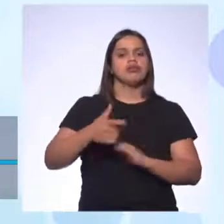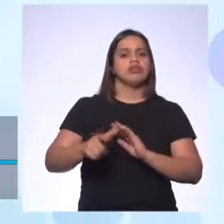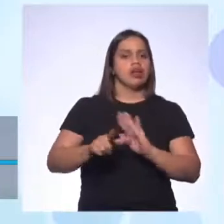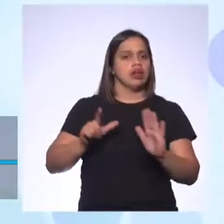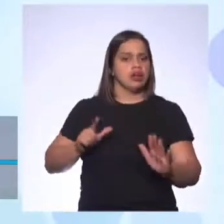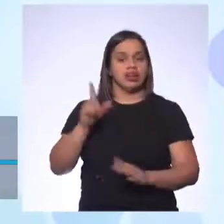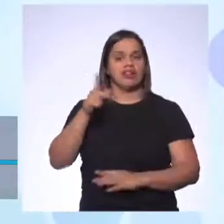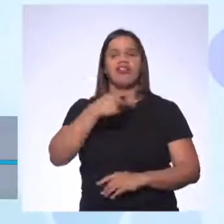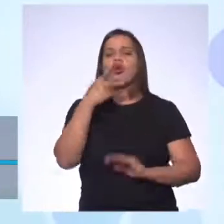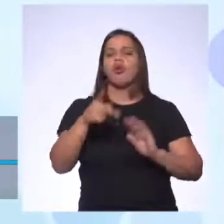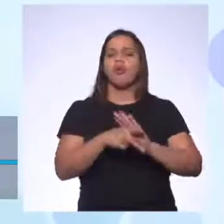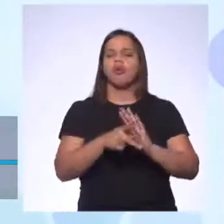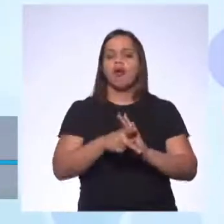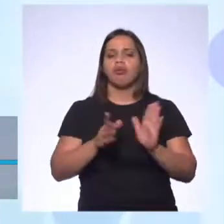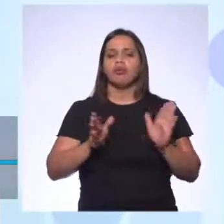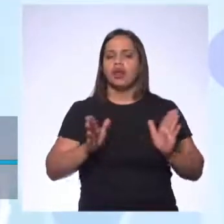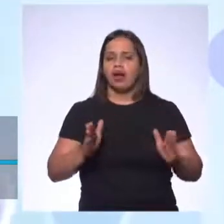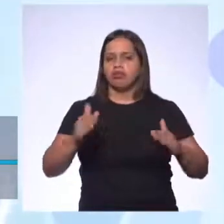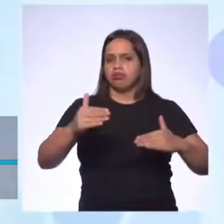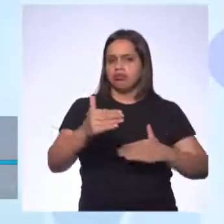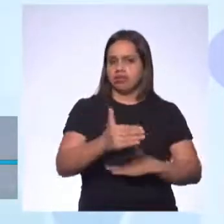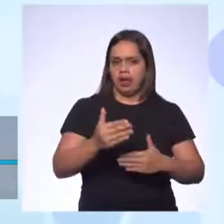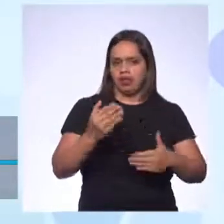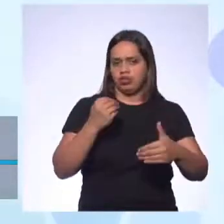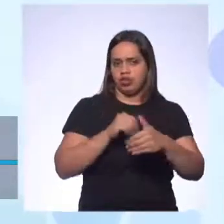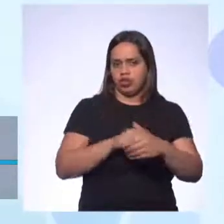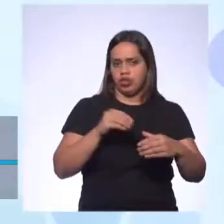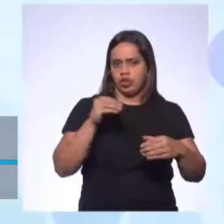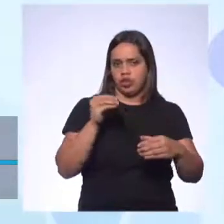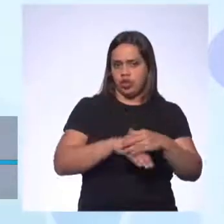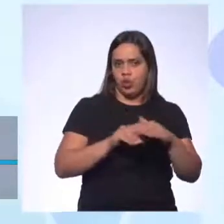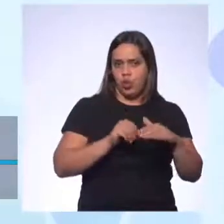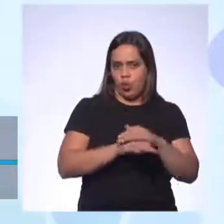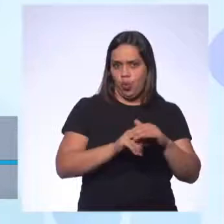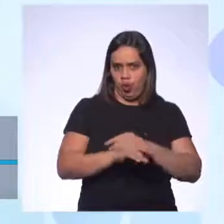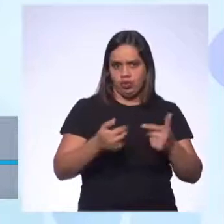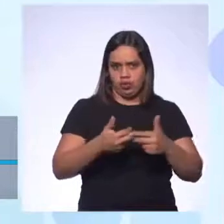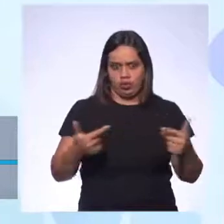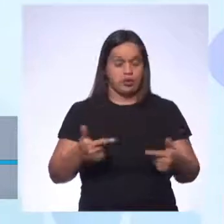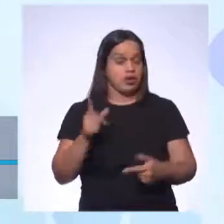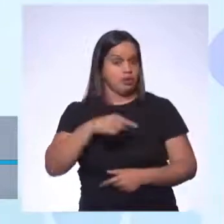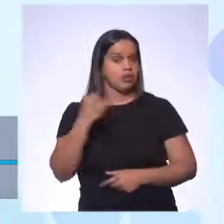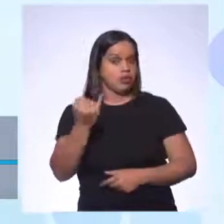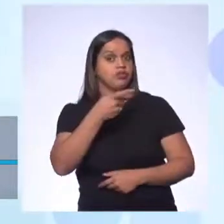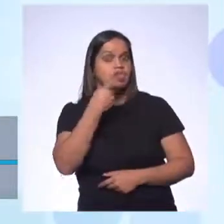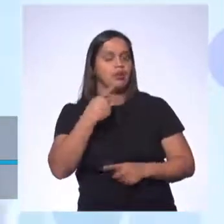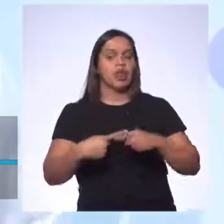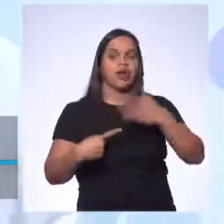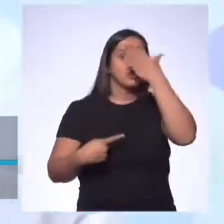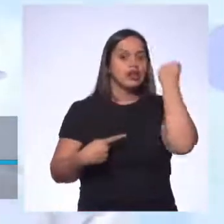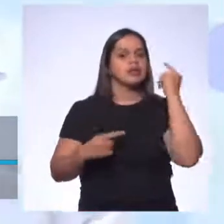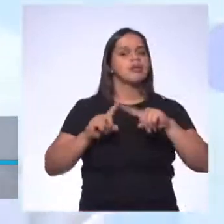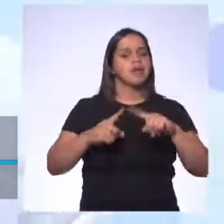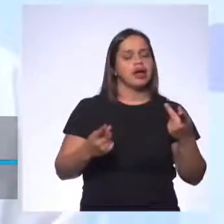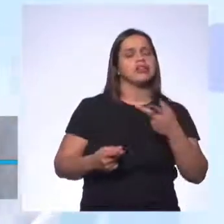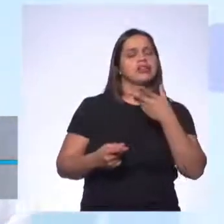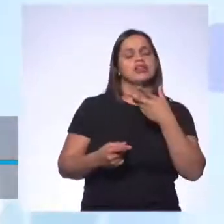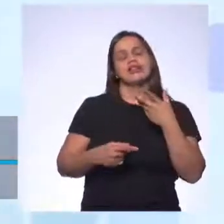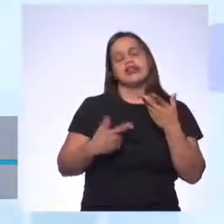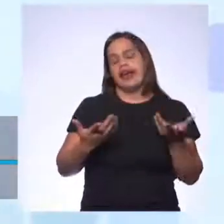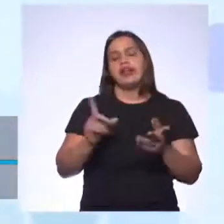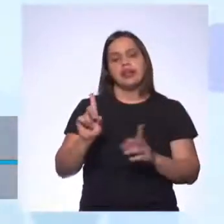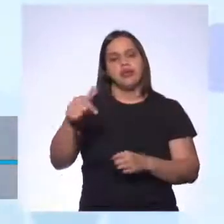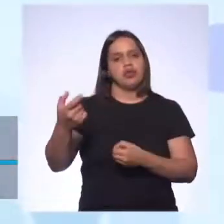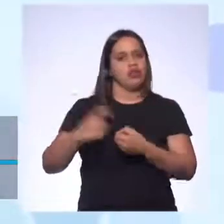das embalagens, né? É importante a gente pensar nisso, tá? Porque eu ia comentar e acabei esquecendo, desculpa, depois eu volto neste tema